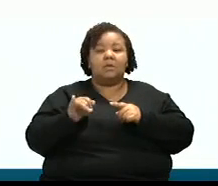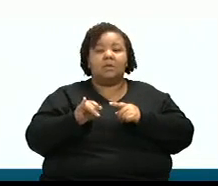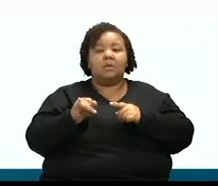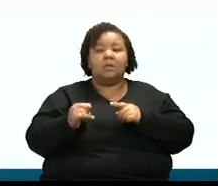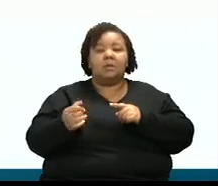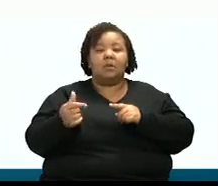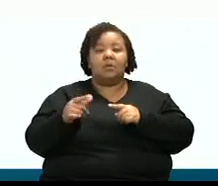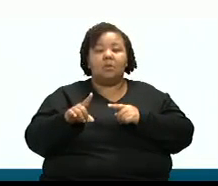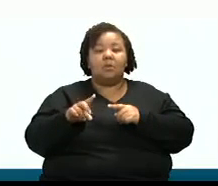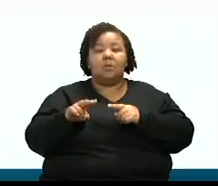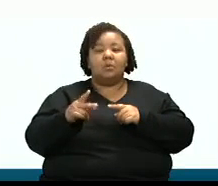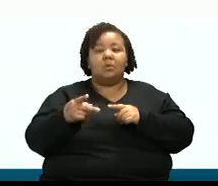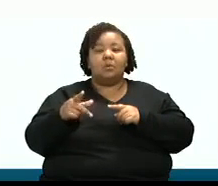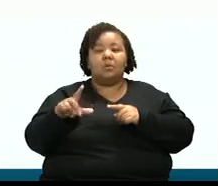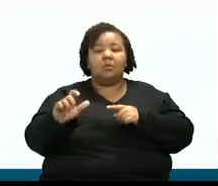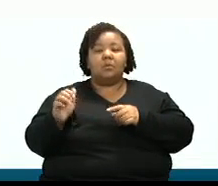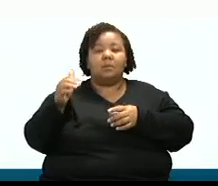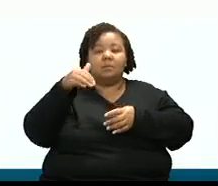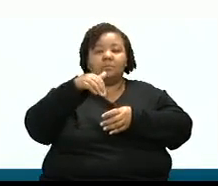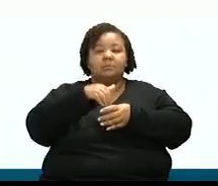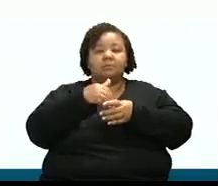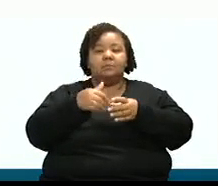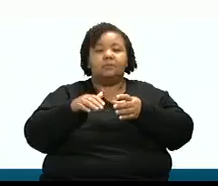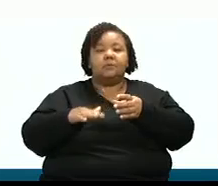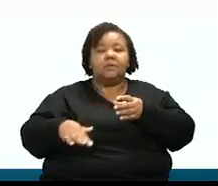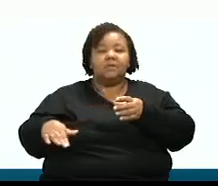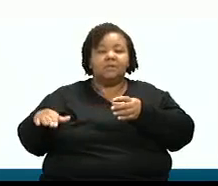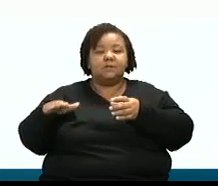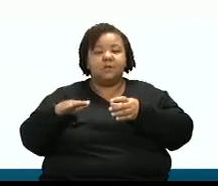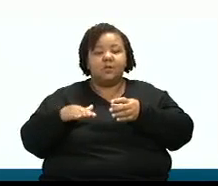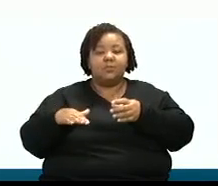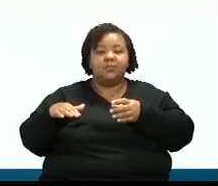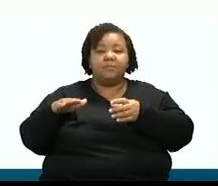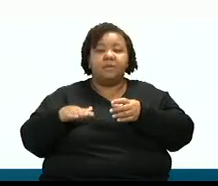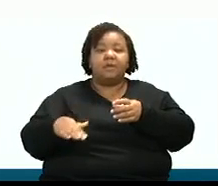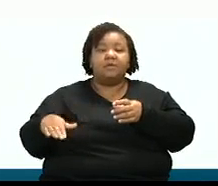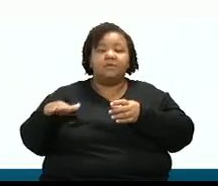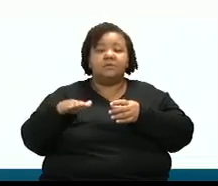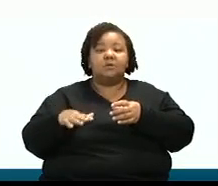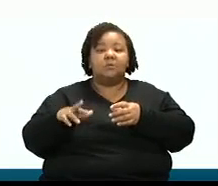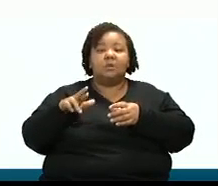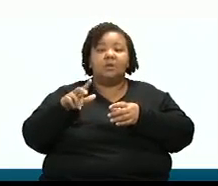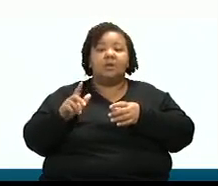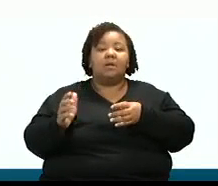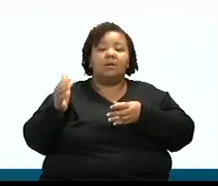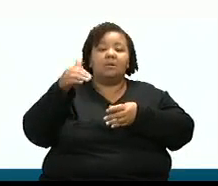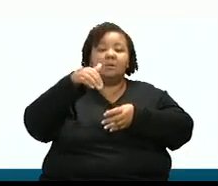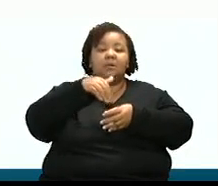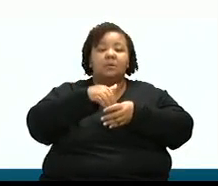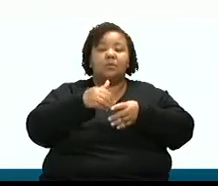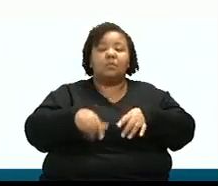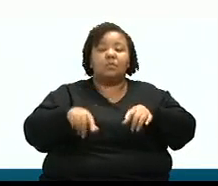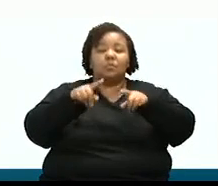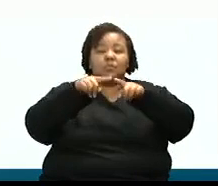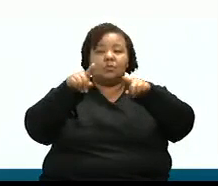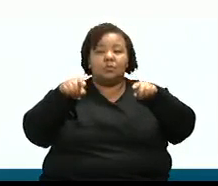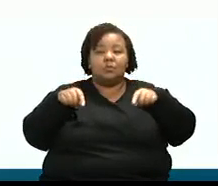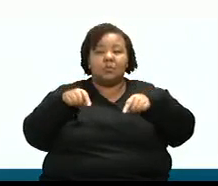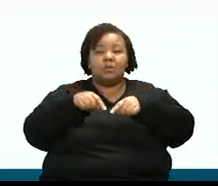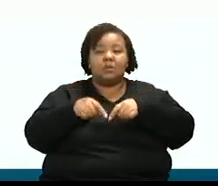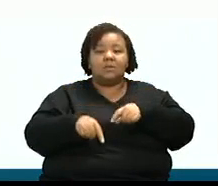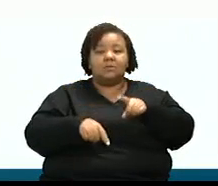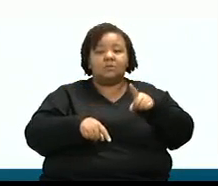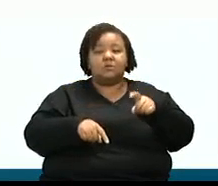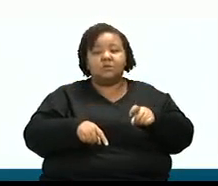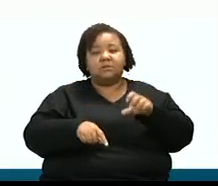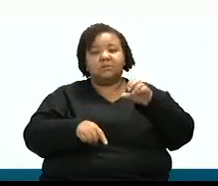dupla sobre o interior dessa região. Então, a região R é o interior desse quadrado, quando x varia de 0 a